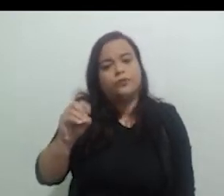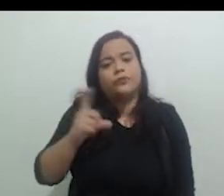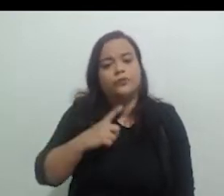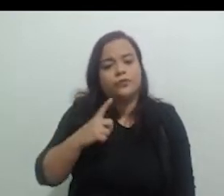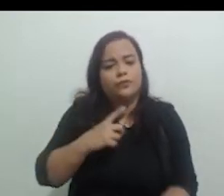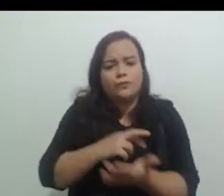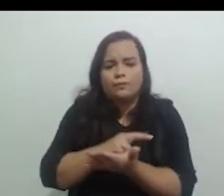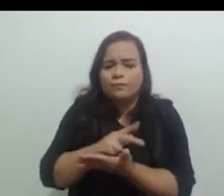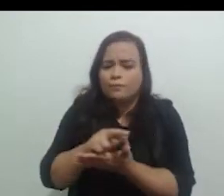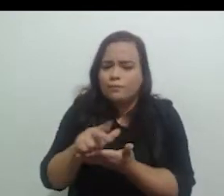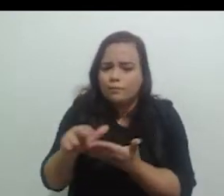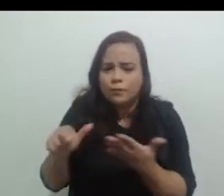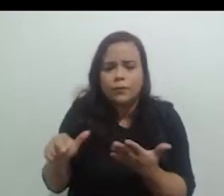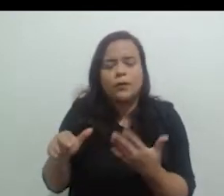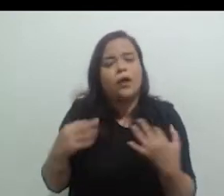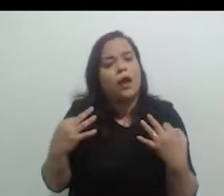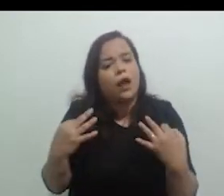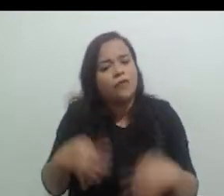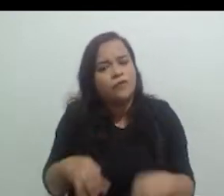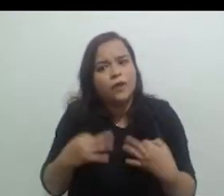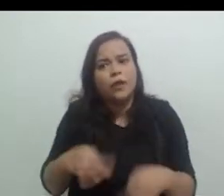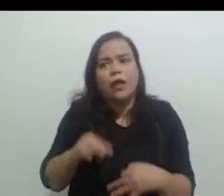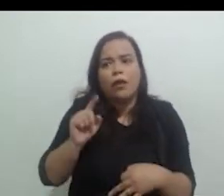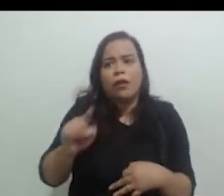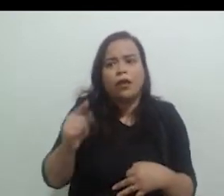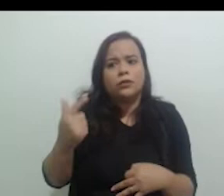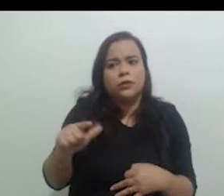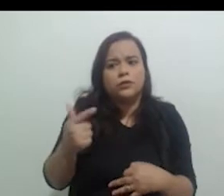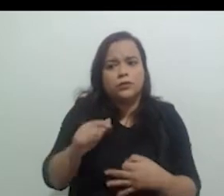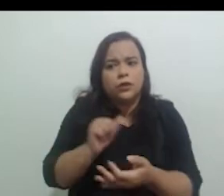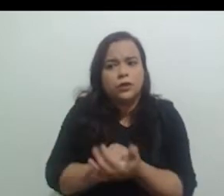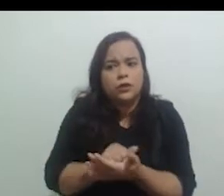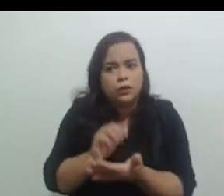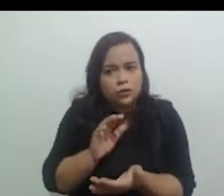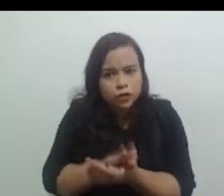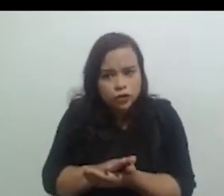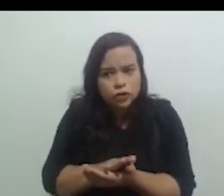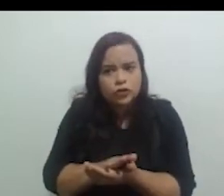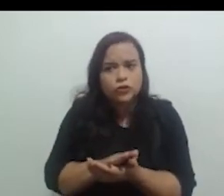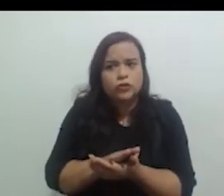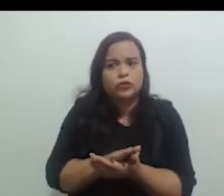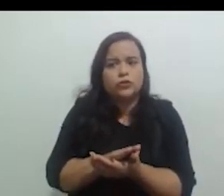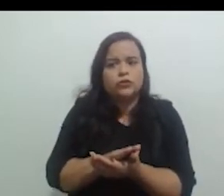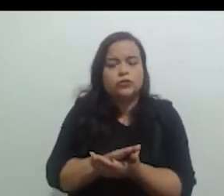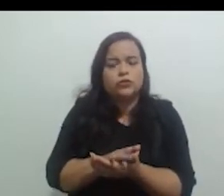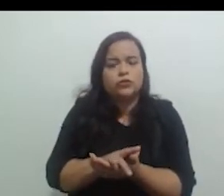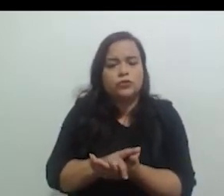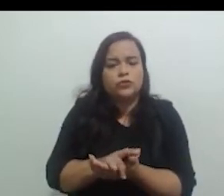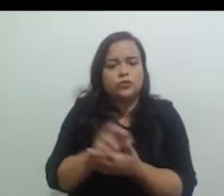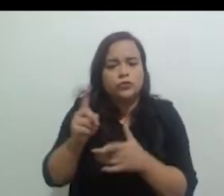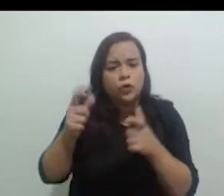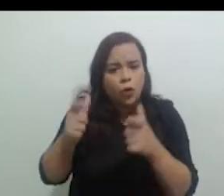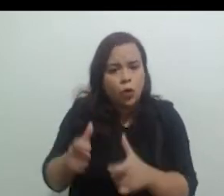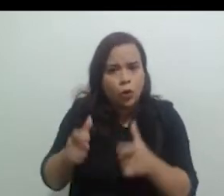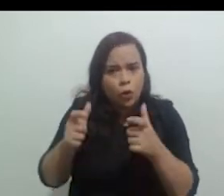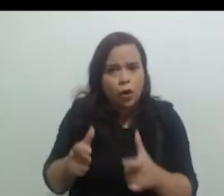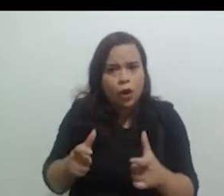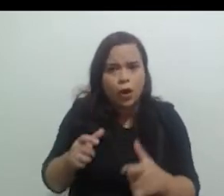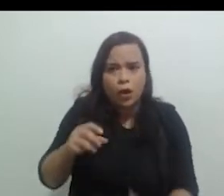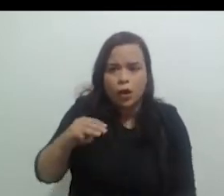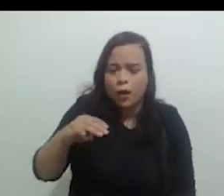não haver nenhum registro daquela propriedade denominada machixe em nome do espólio do